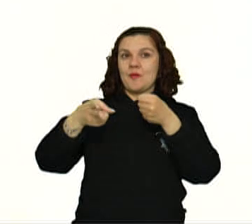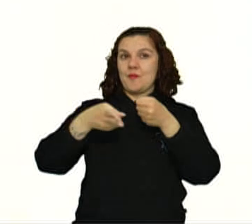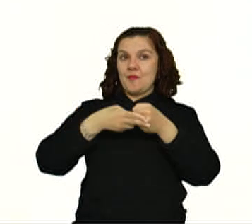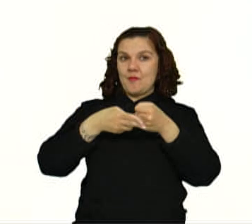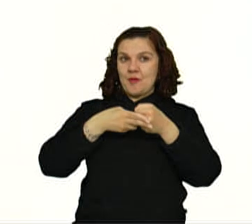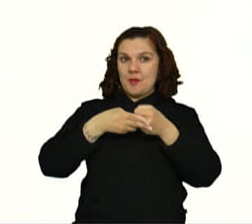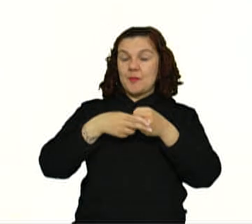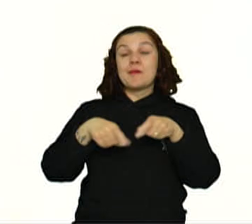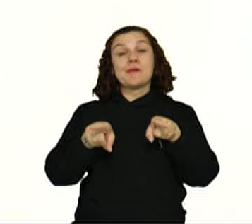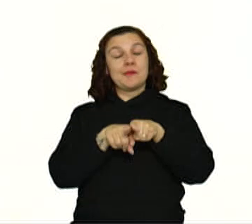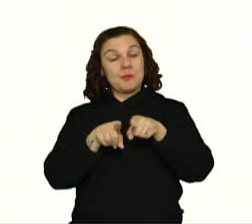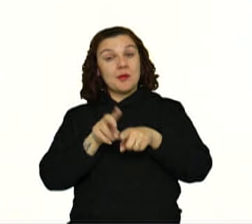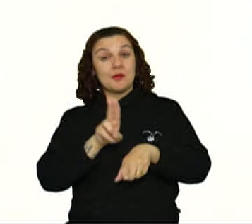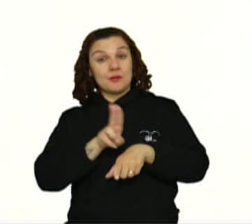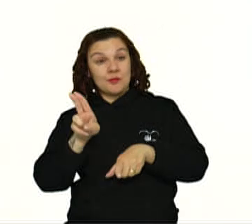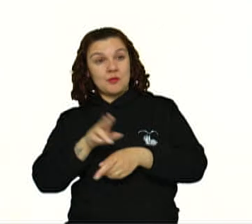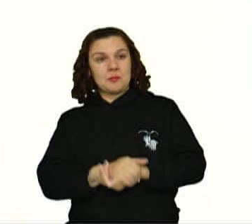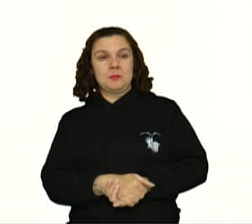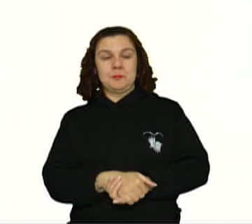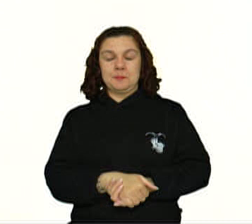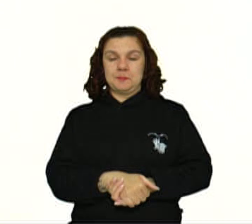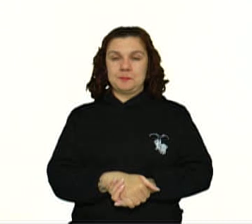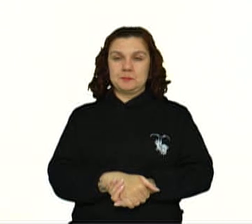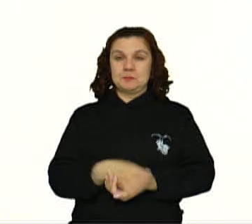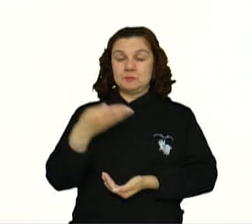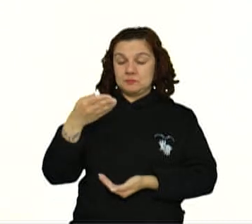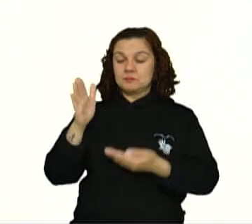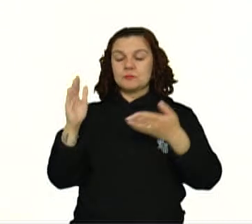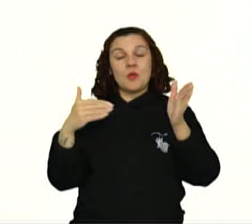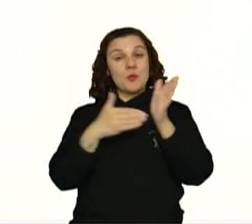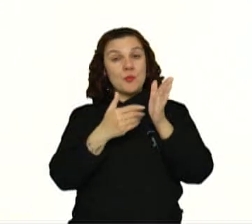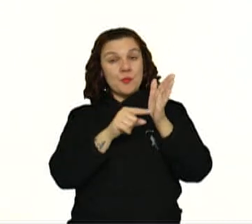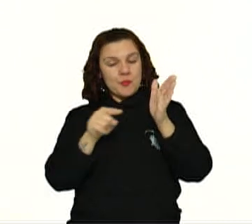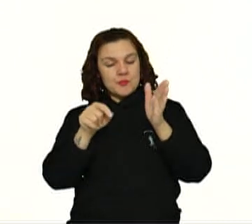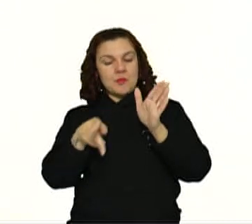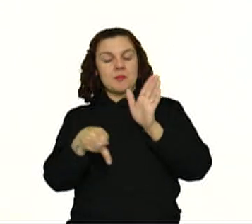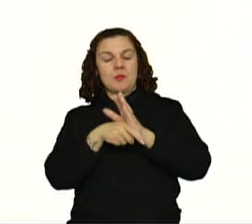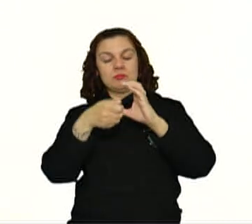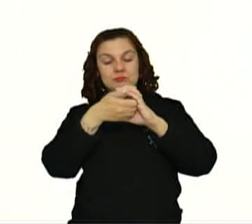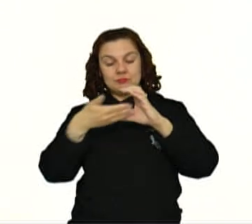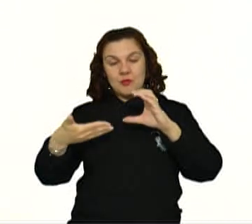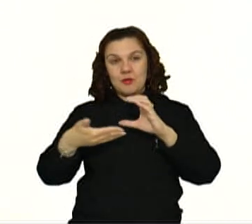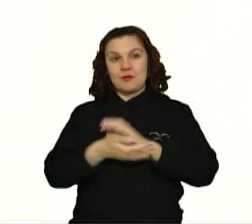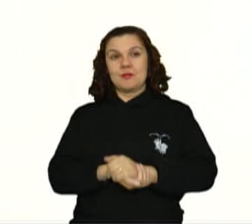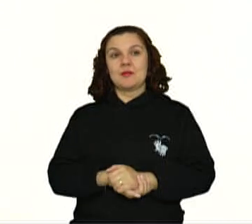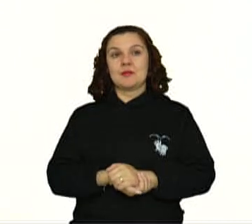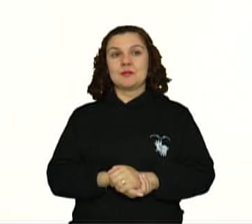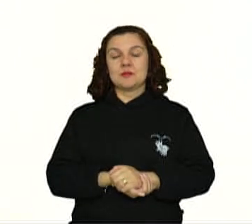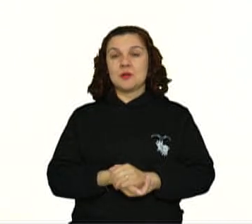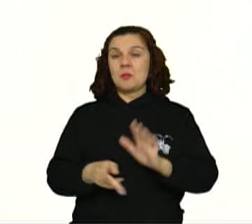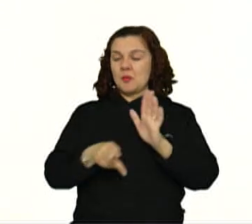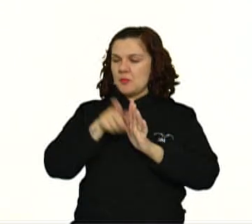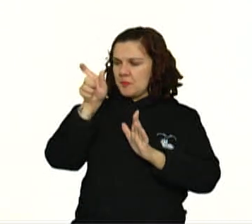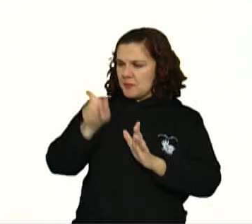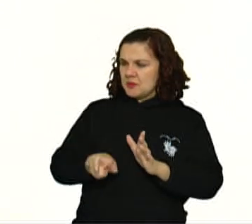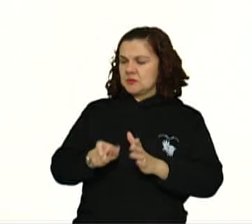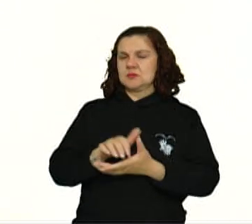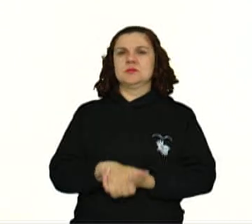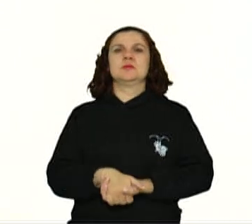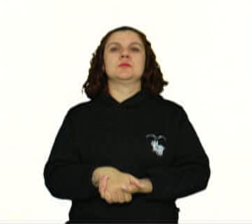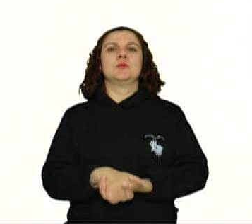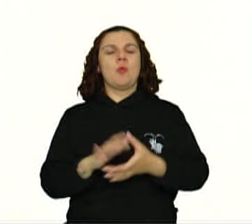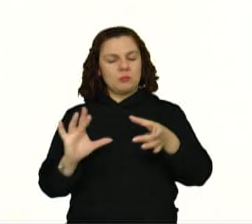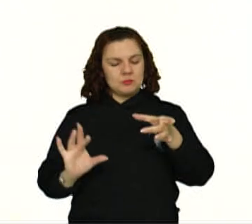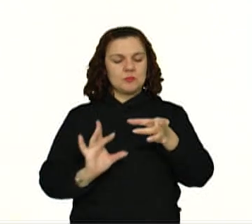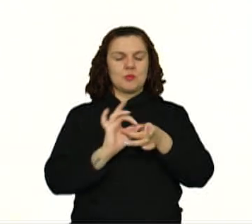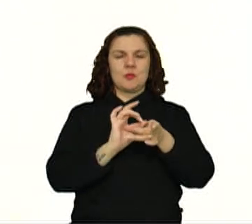um verbo e também um nome, sendo que este último se trata de uma característica ligada ao sujeito ou a um